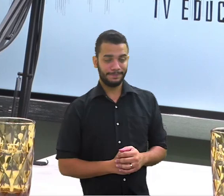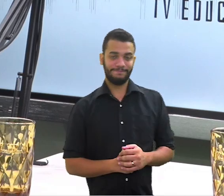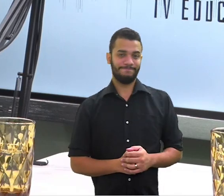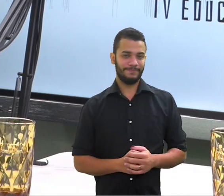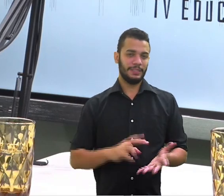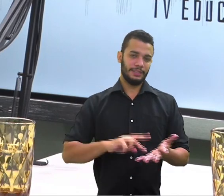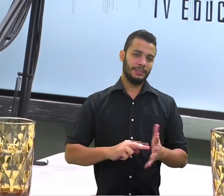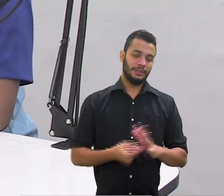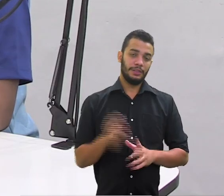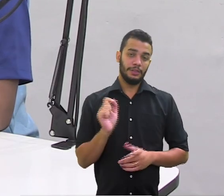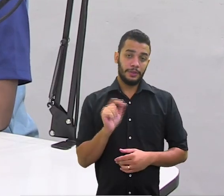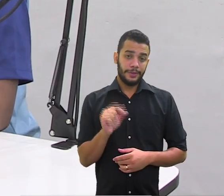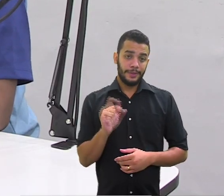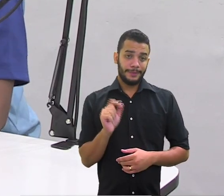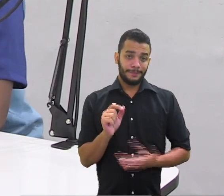familiar.